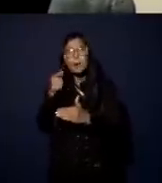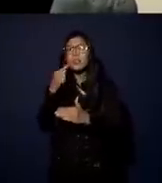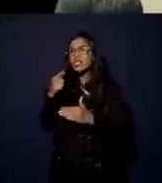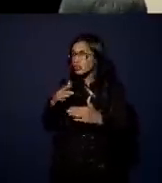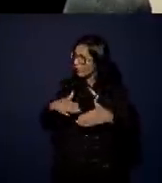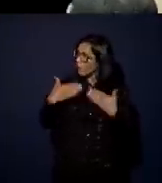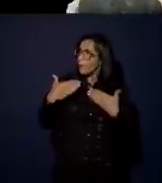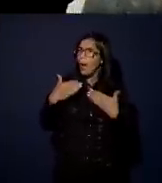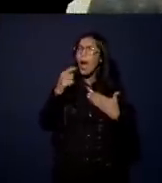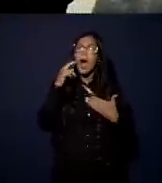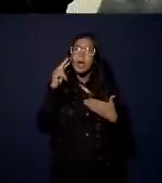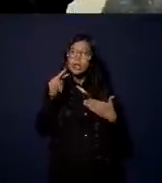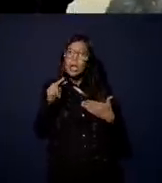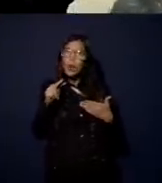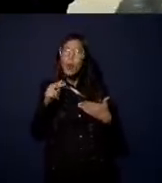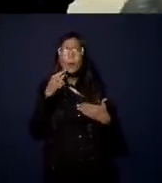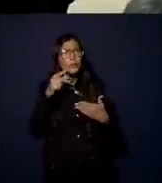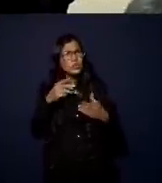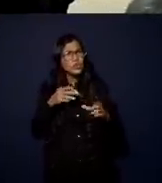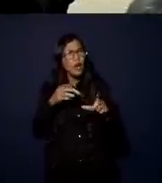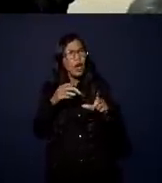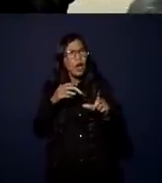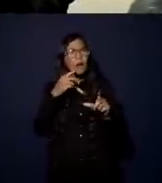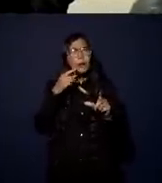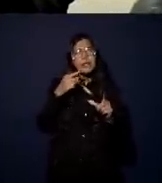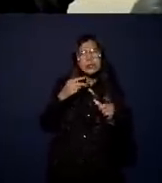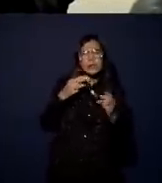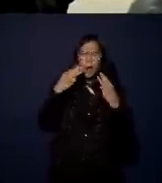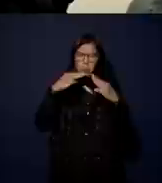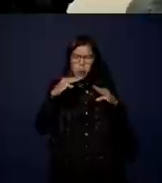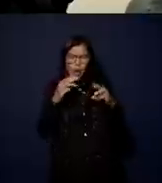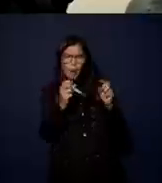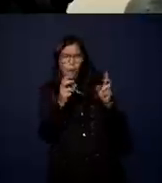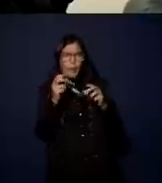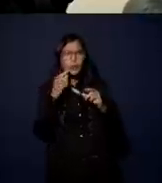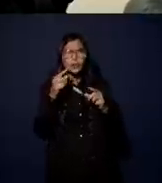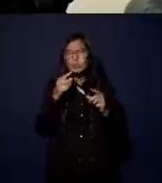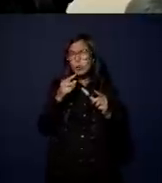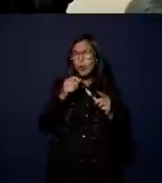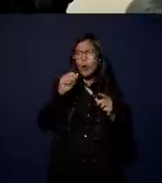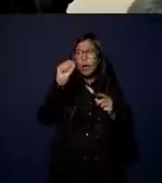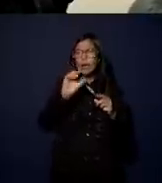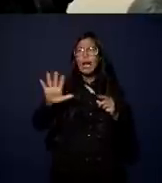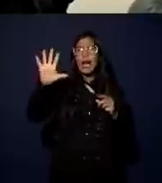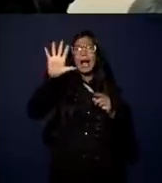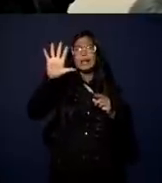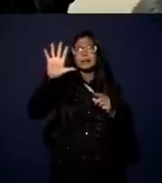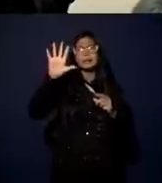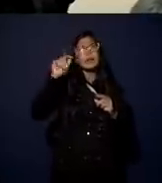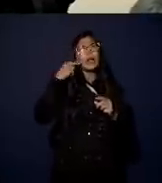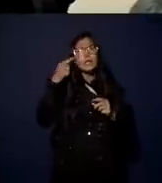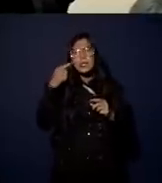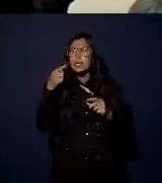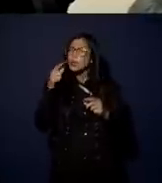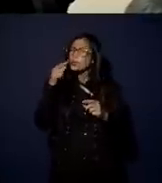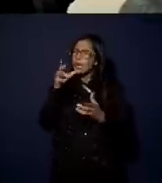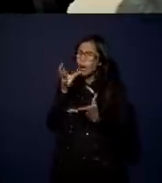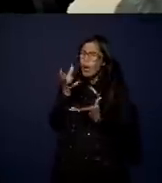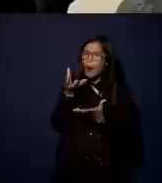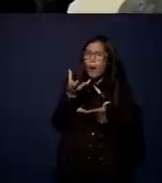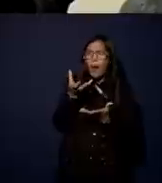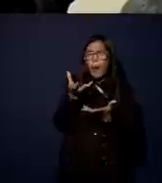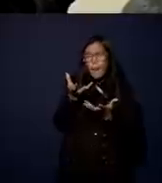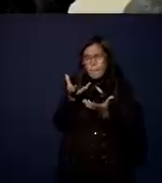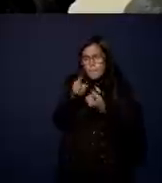surpreende Poxa mas esse Player tá vindo agora né do Sudeste Asiático e ele consegue capturar tanto